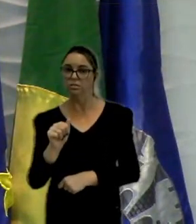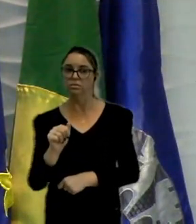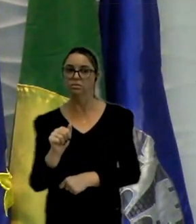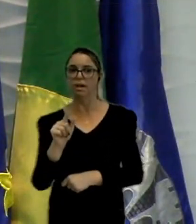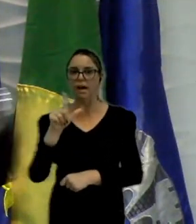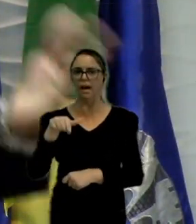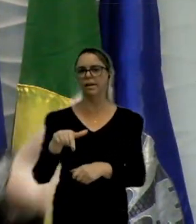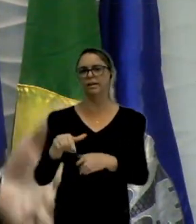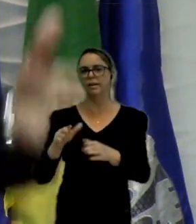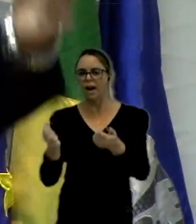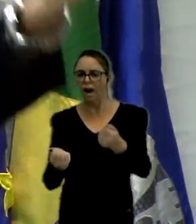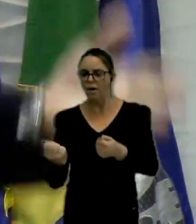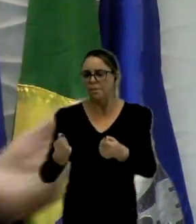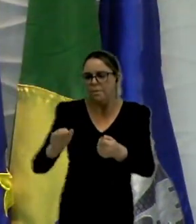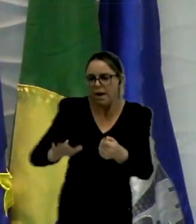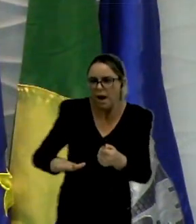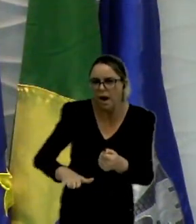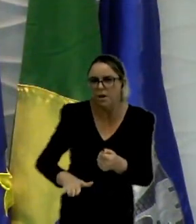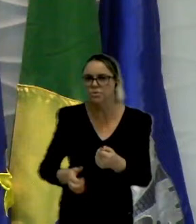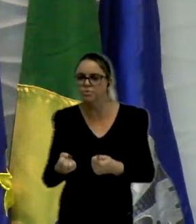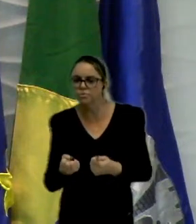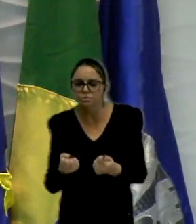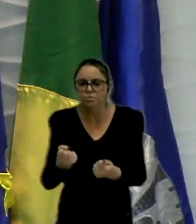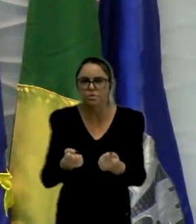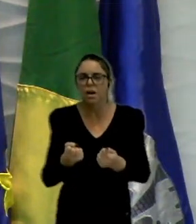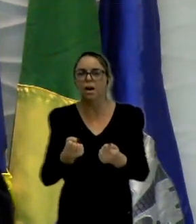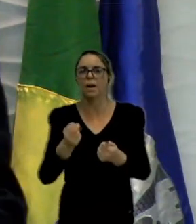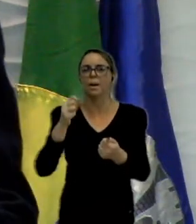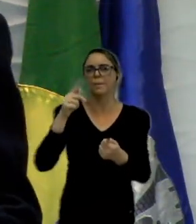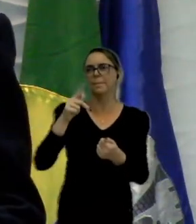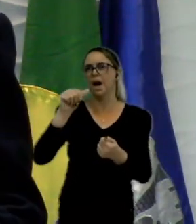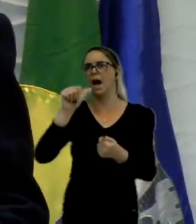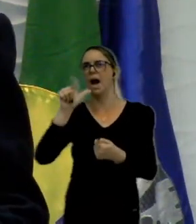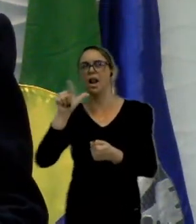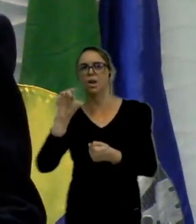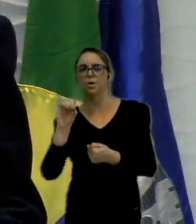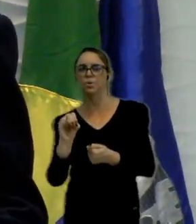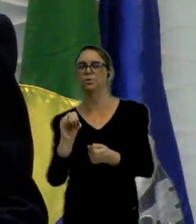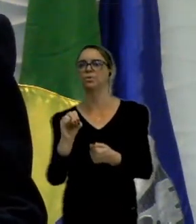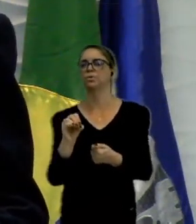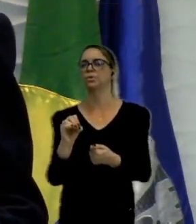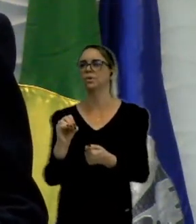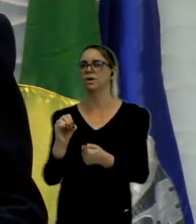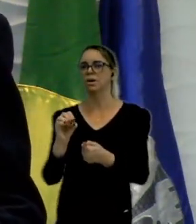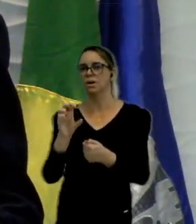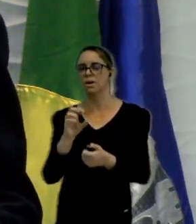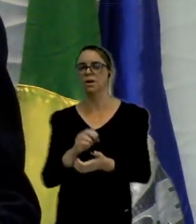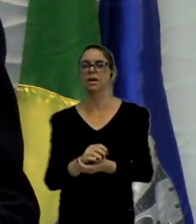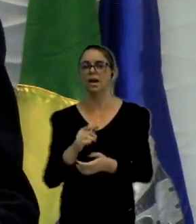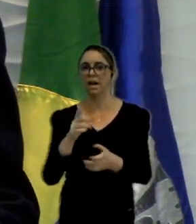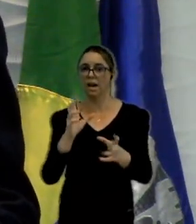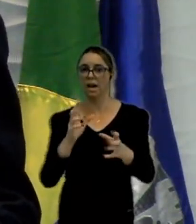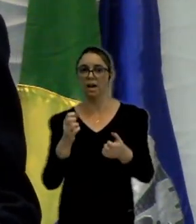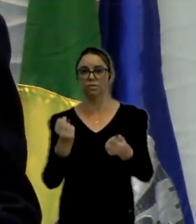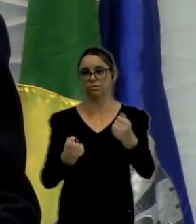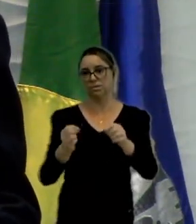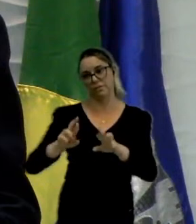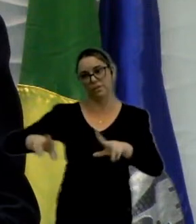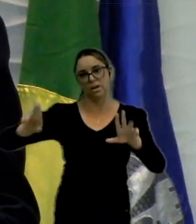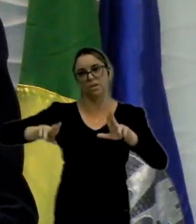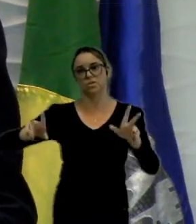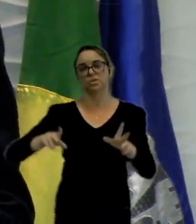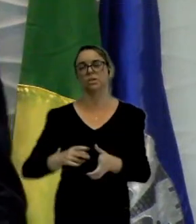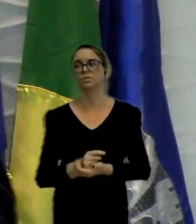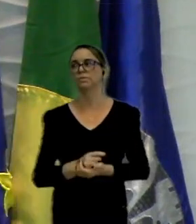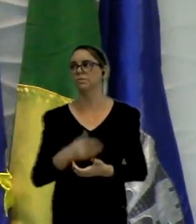carrinho baixo, um Fiat, um Palio. Tá entendendo? Agora, uma toura aberta para carregar pneu mesmo, senhor presidente. Entendeu,